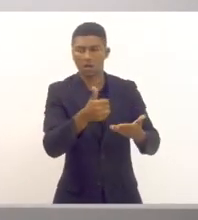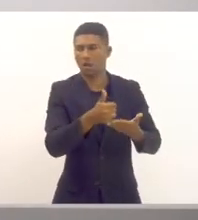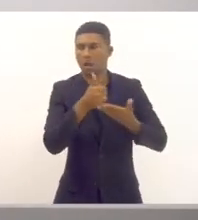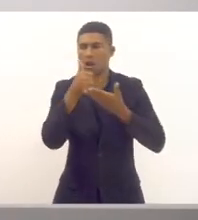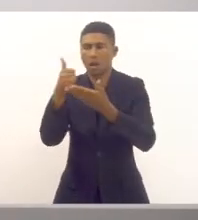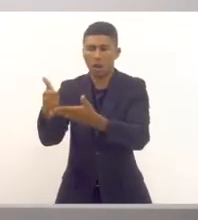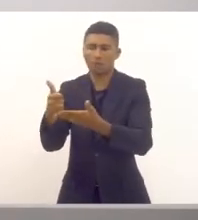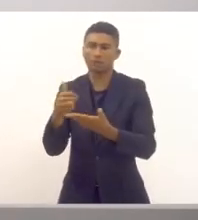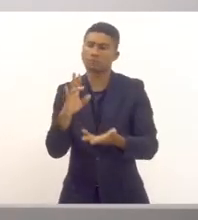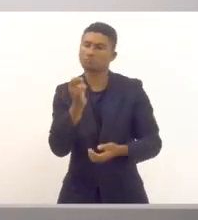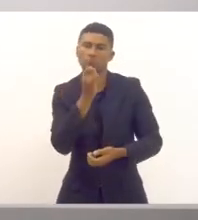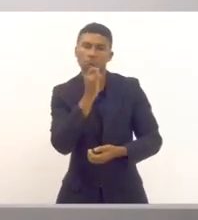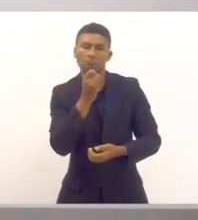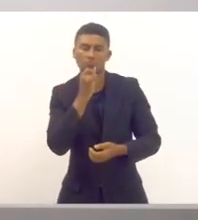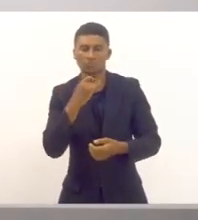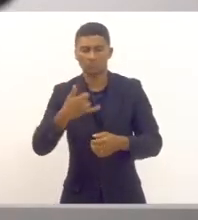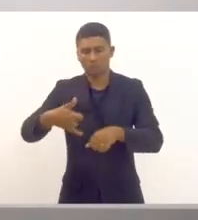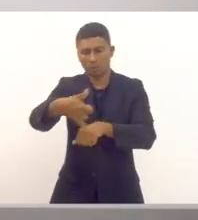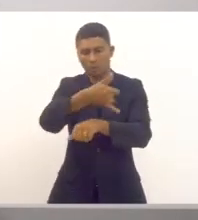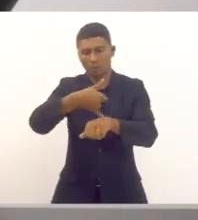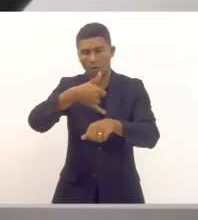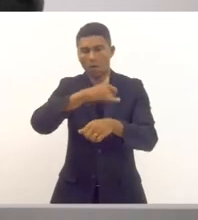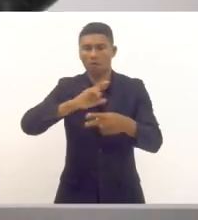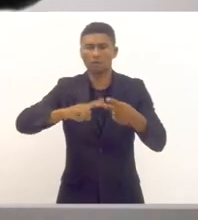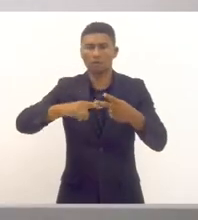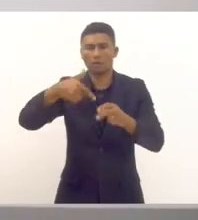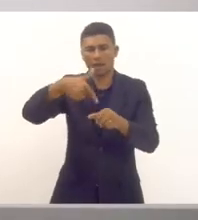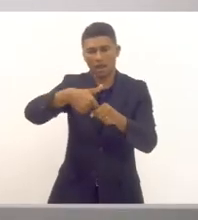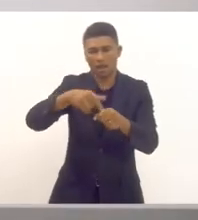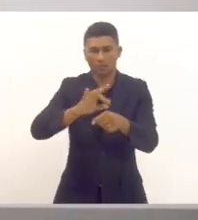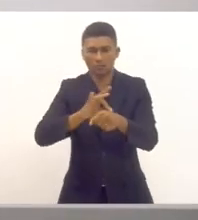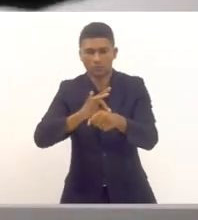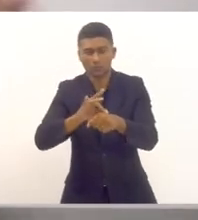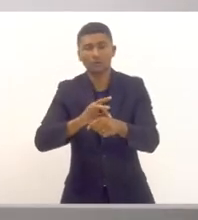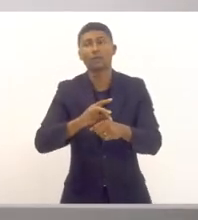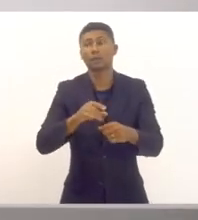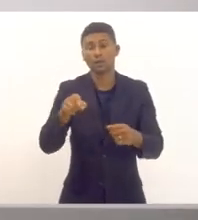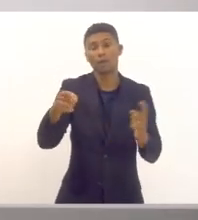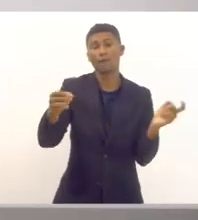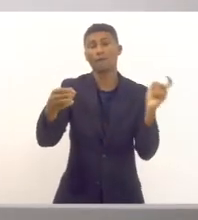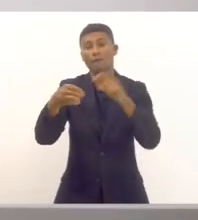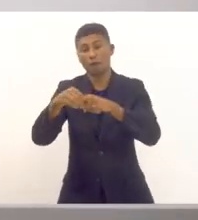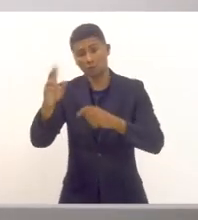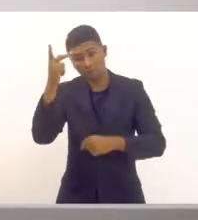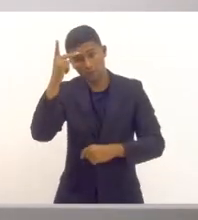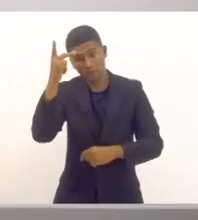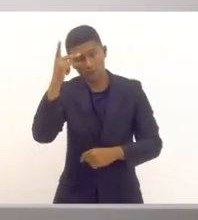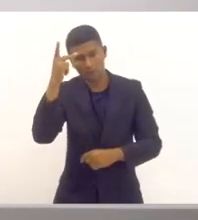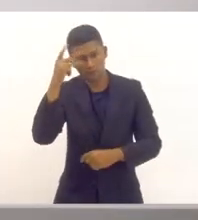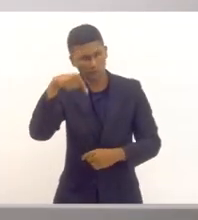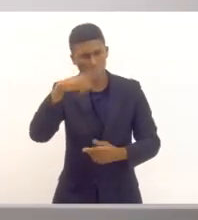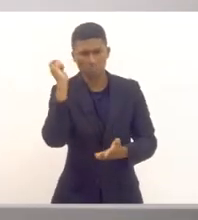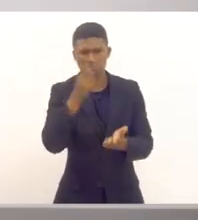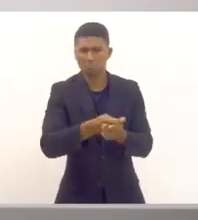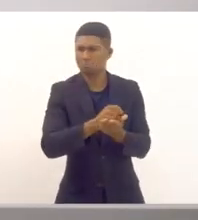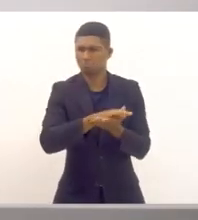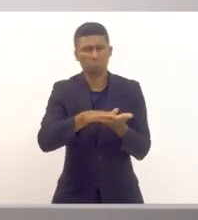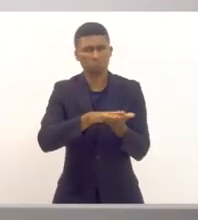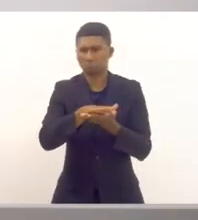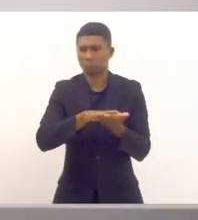exemplo, óleo diesel, gasolina da refinaria, volta para São Paulo, não paga ICMS aqui,